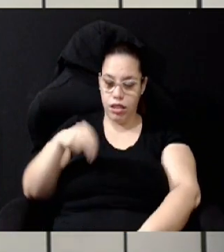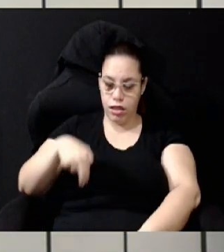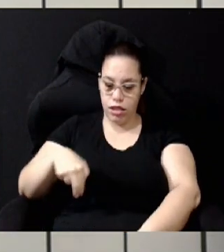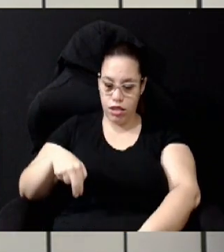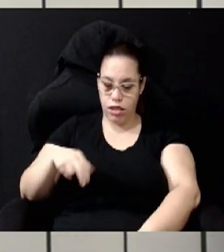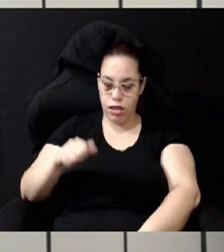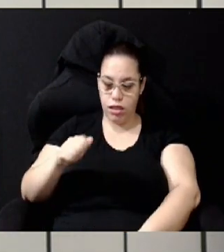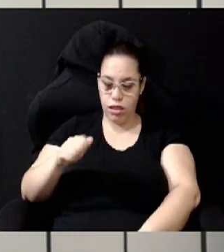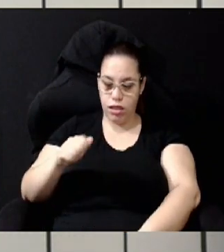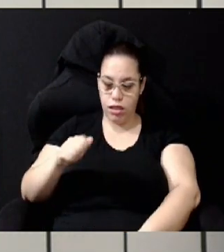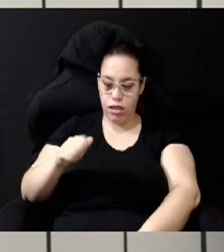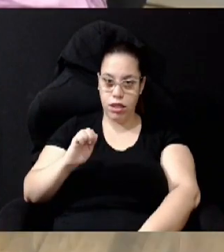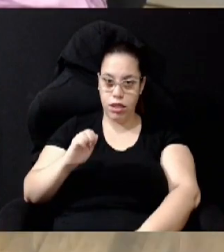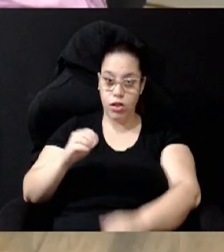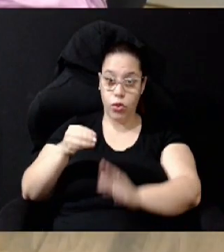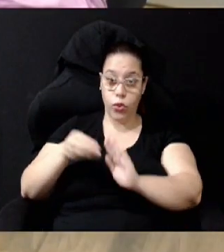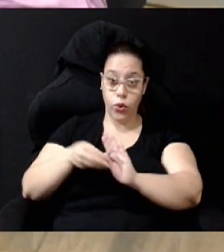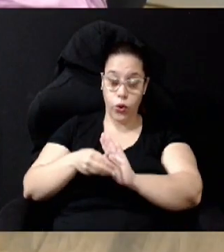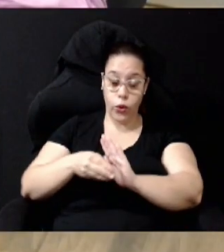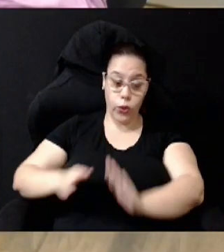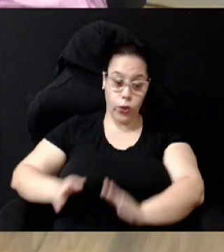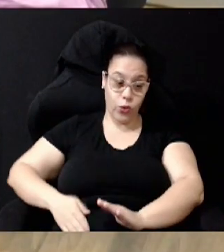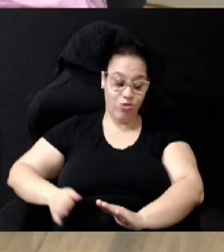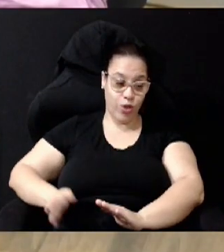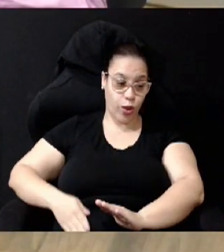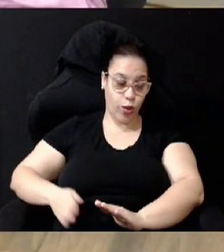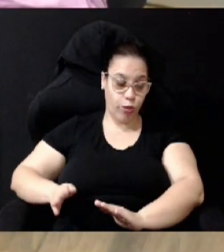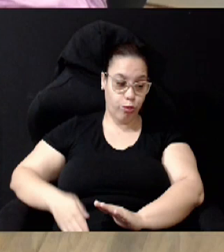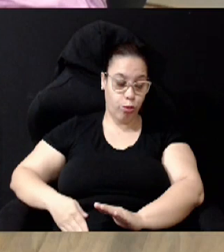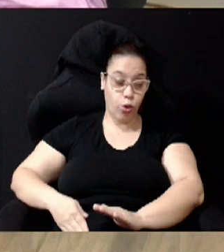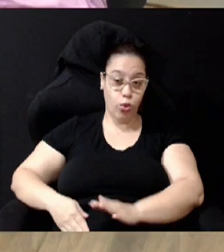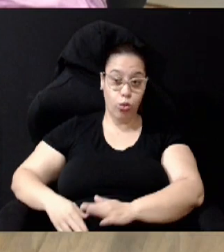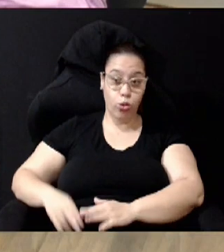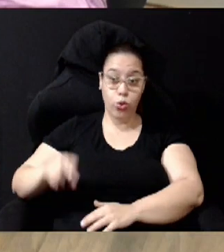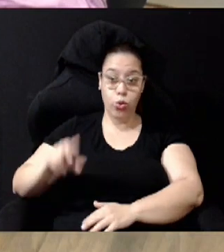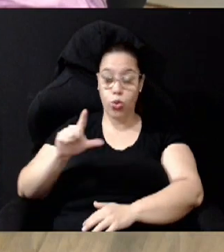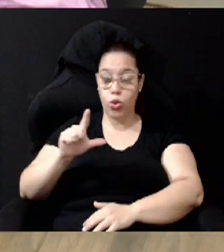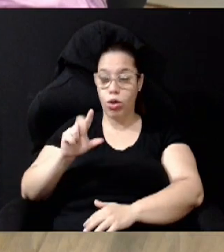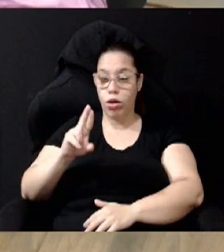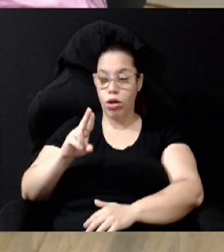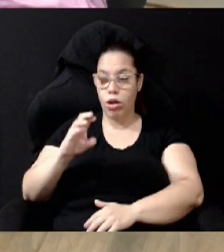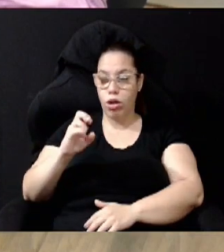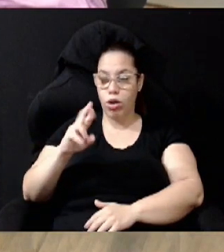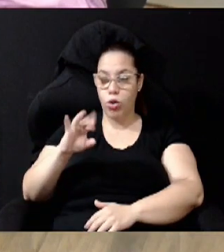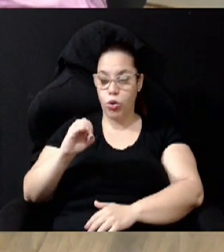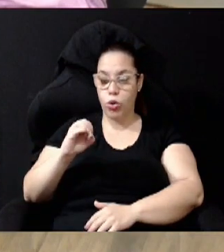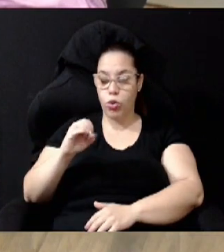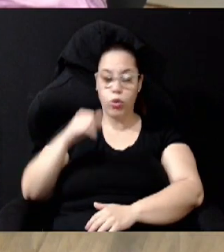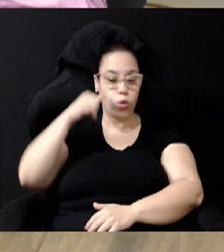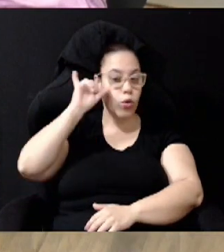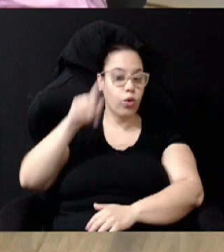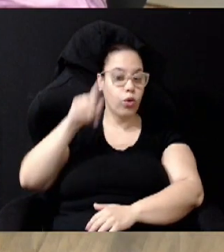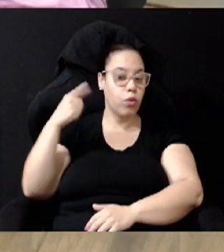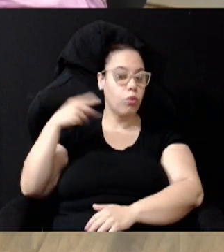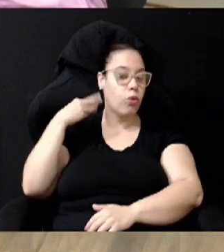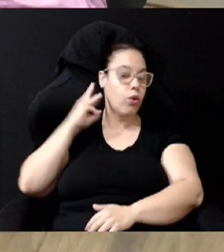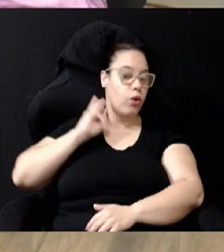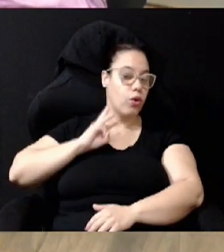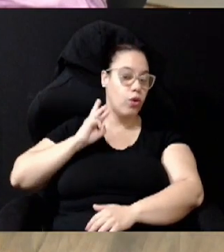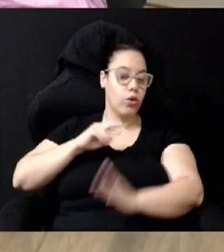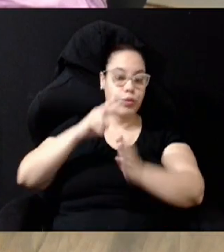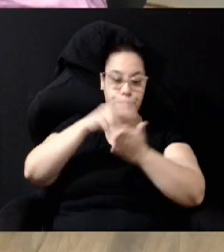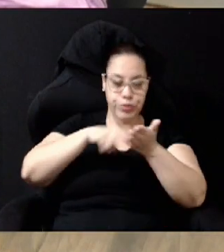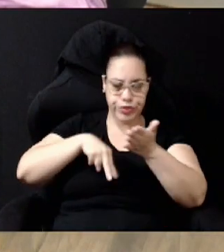do bolso e do lucro, porque isso precisa ser falado. Então, Paulo Búfalo e depois Cecílio Santos. Lendo reportagens depois